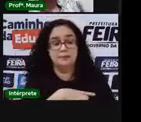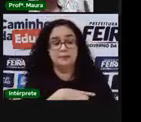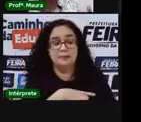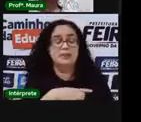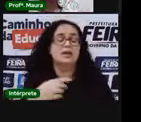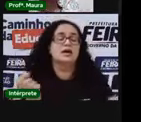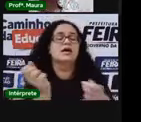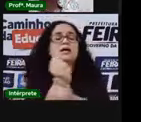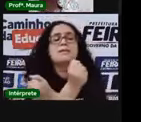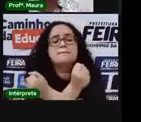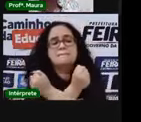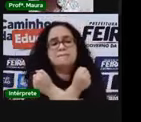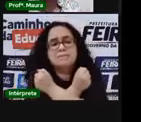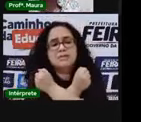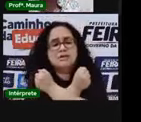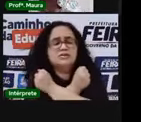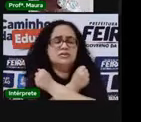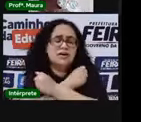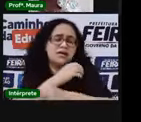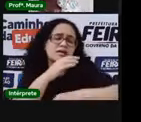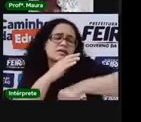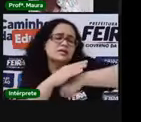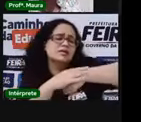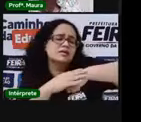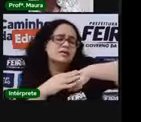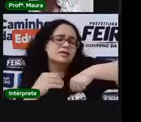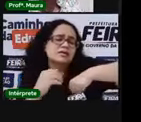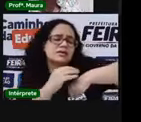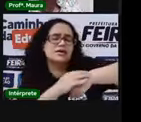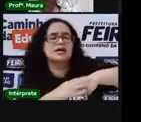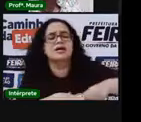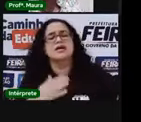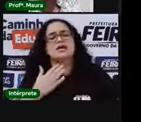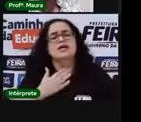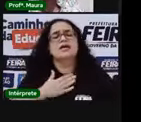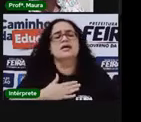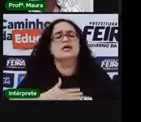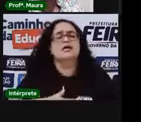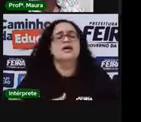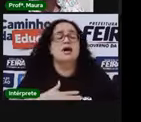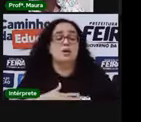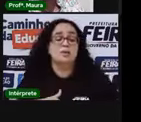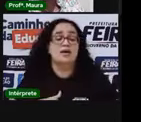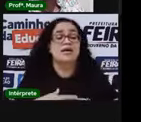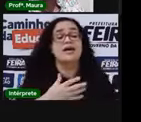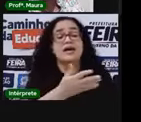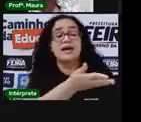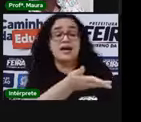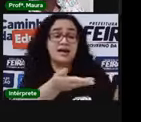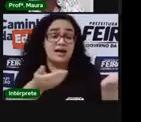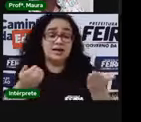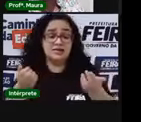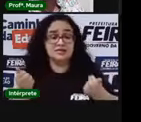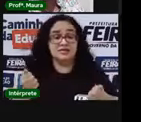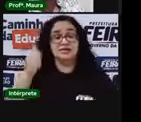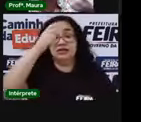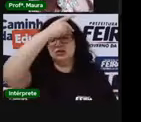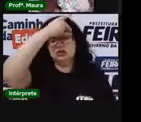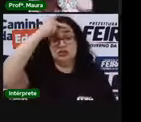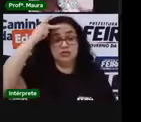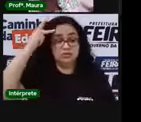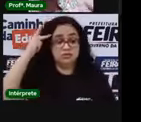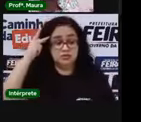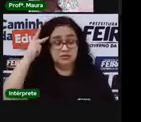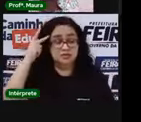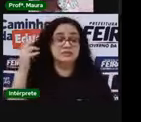Abraço é ternura, não é? A ternura, gente, significa aceitação. Quando eu abraço, eu estou dizendo, não é?